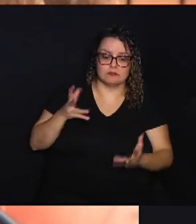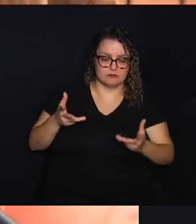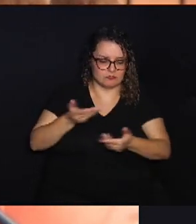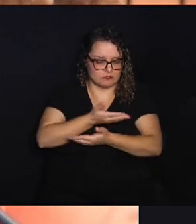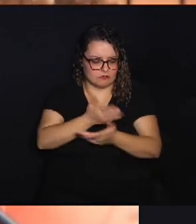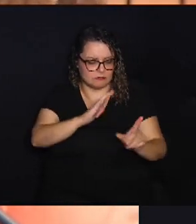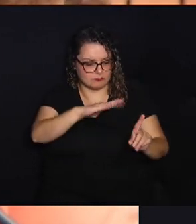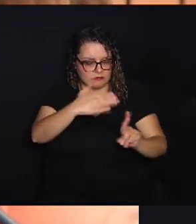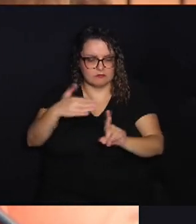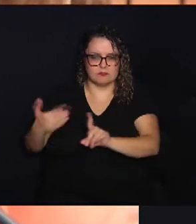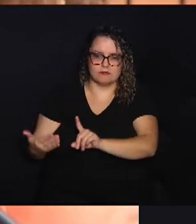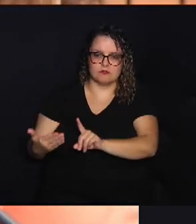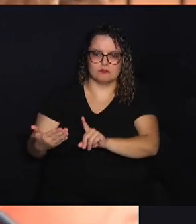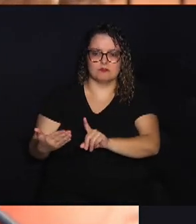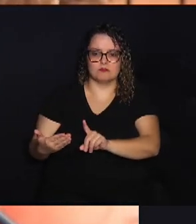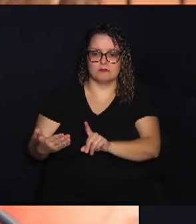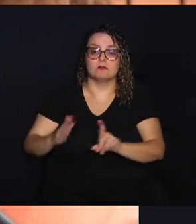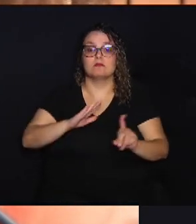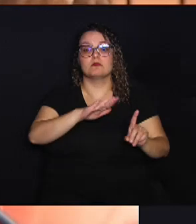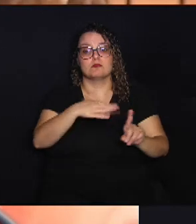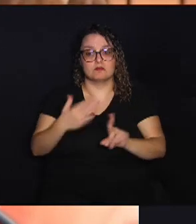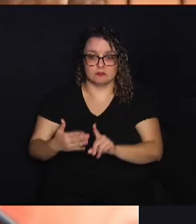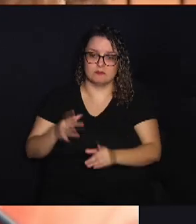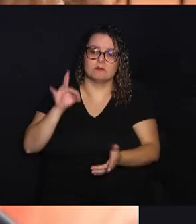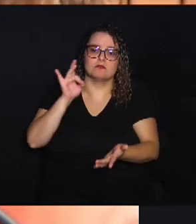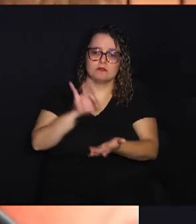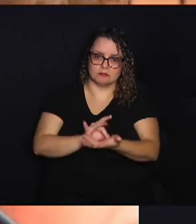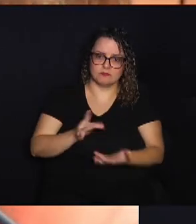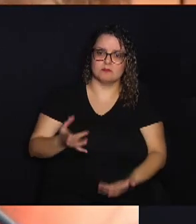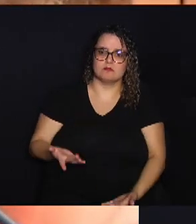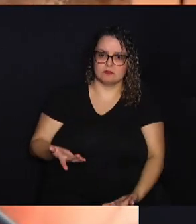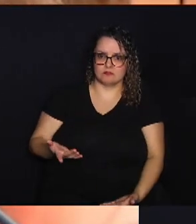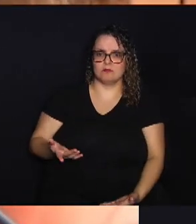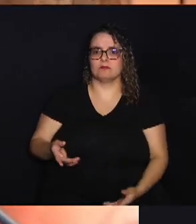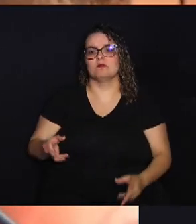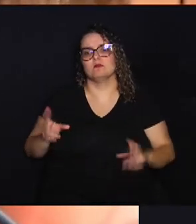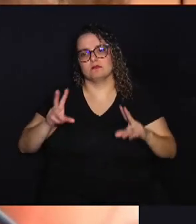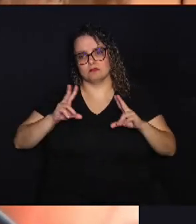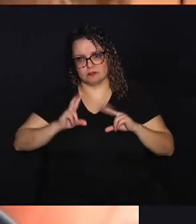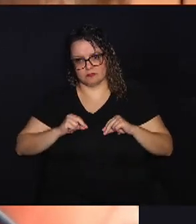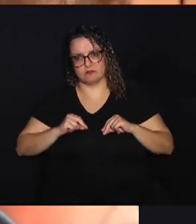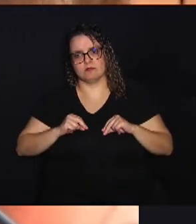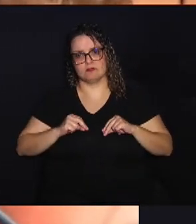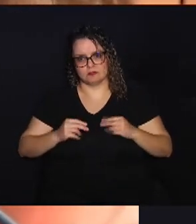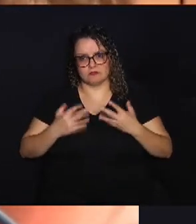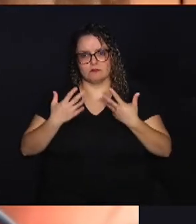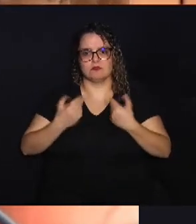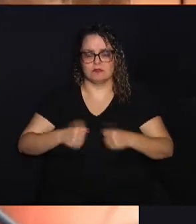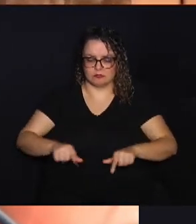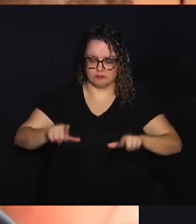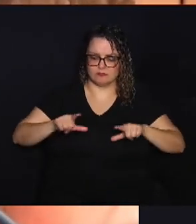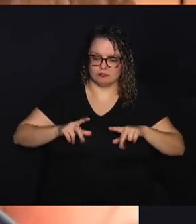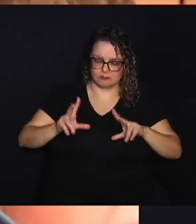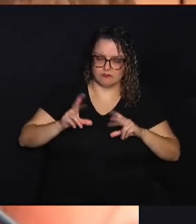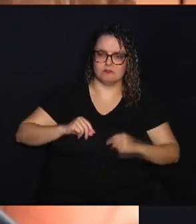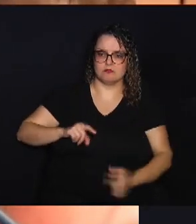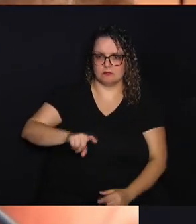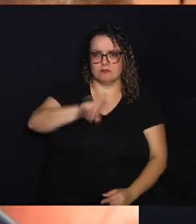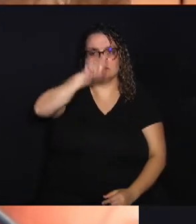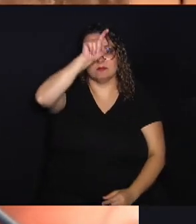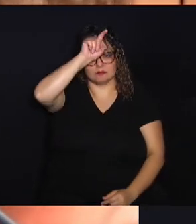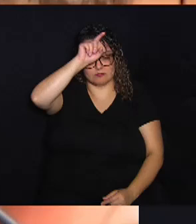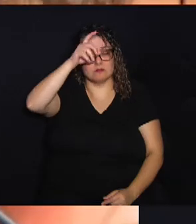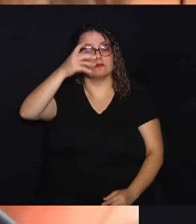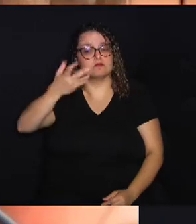esses homenageados que realmente merecem recebeu o diploma de mérito Zumbi dos